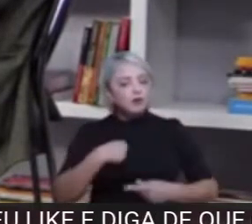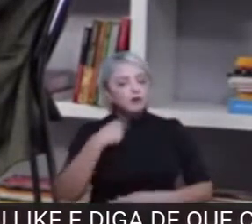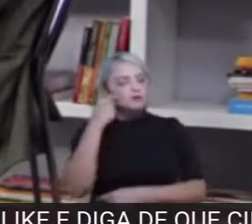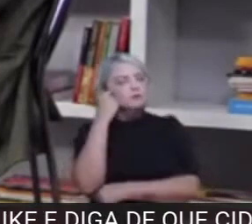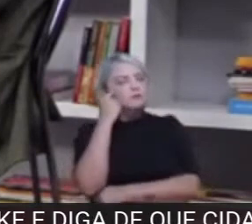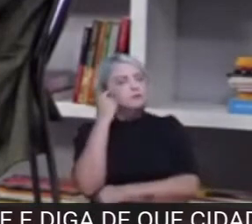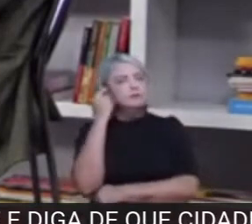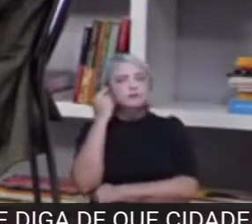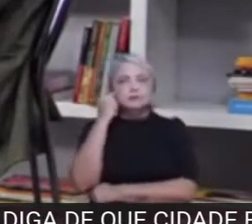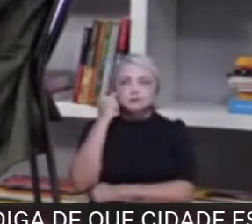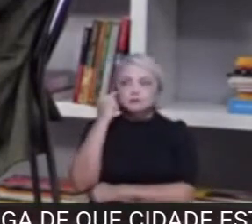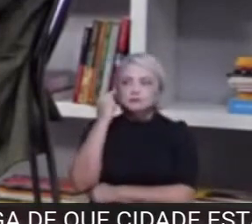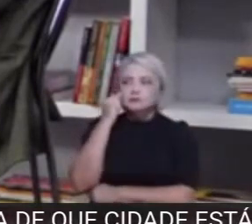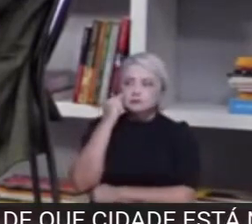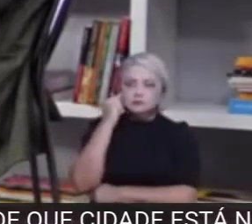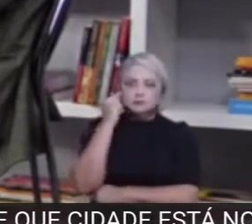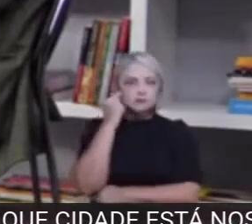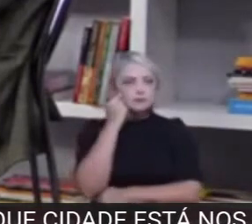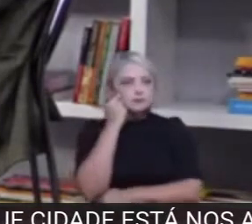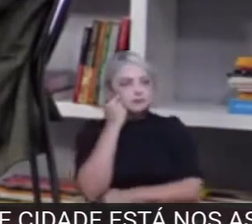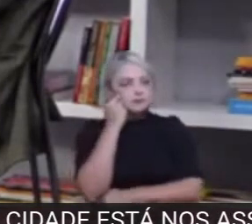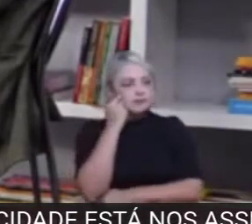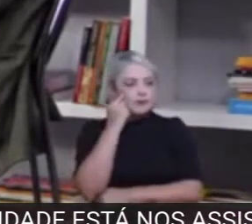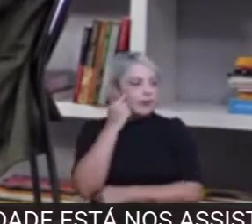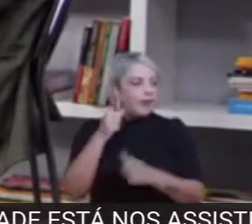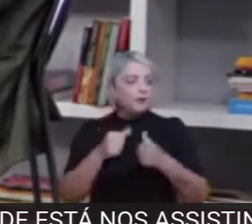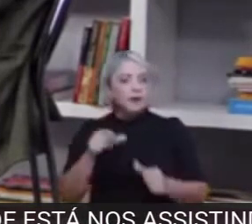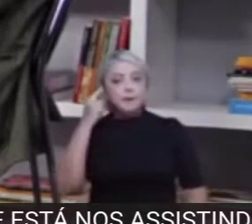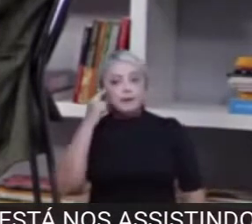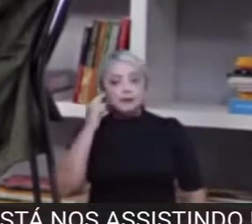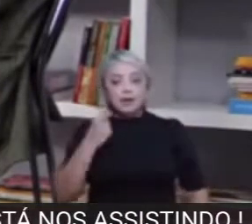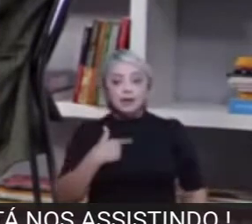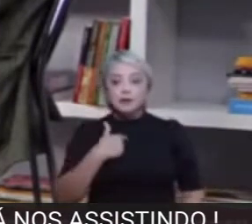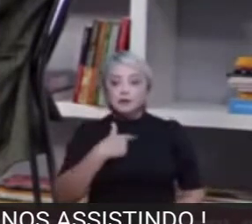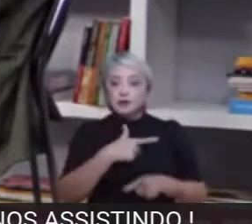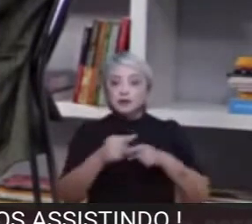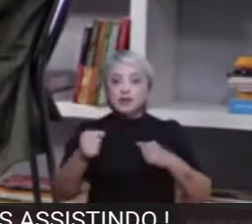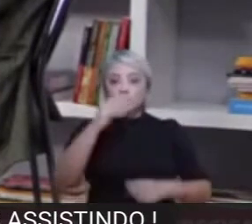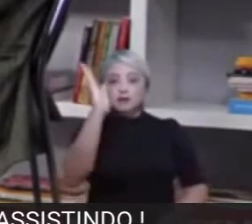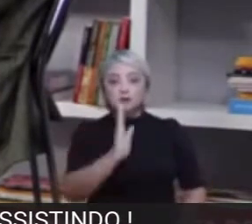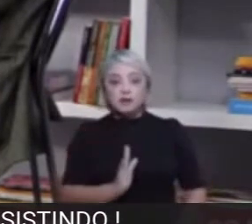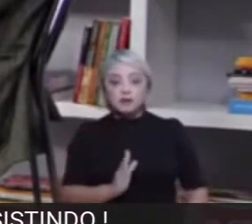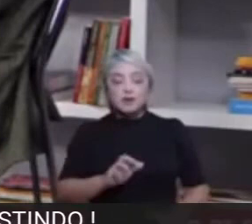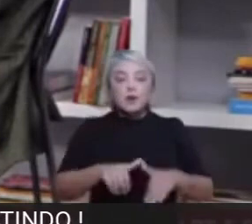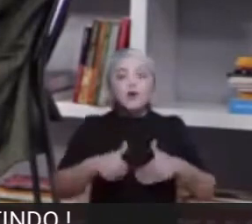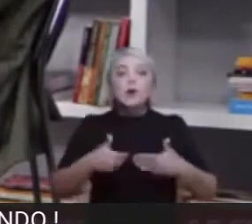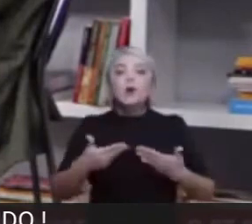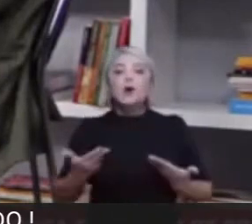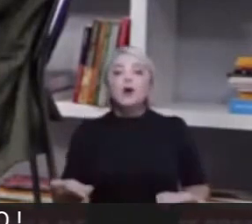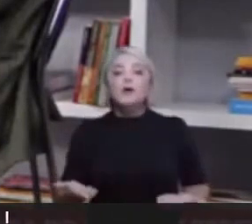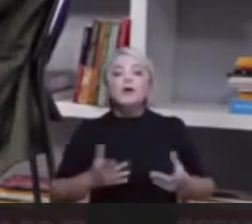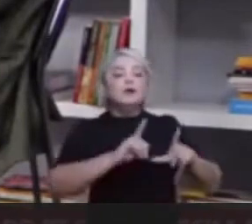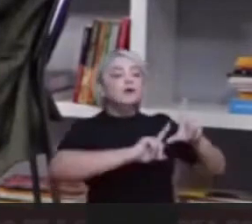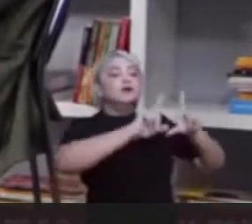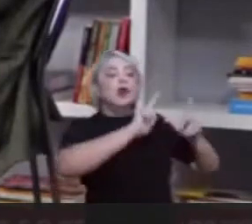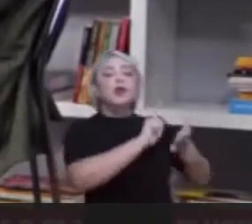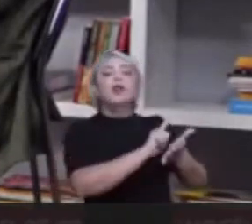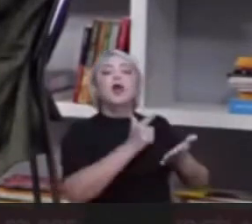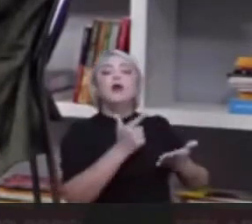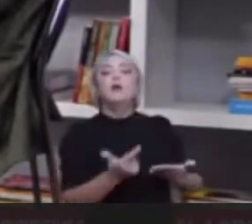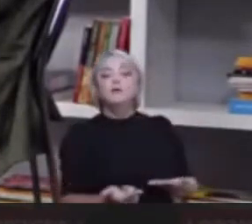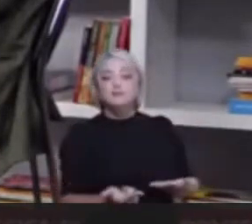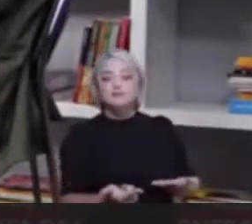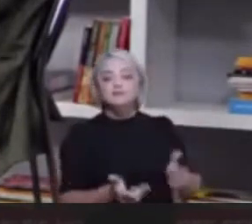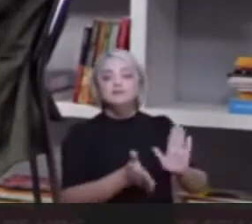fiquei matutando. Eu fiquei pensando, se eu sair do Brasil, qual vai ser a manchete dos jornais? Sabe,